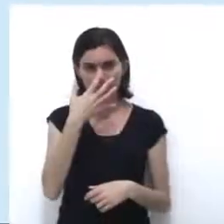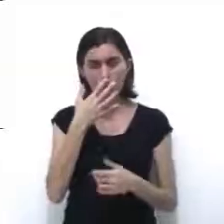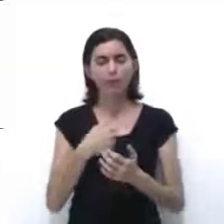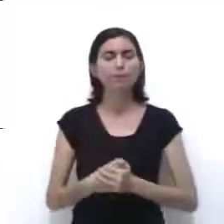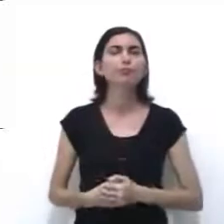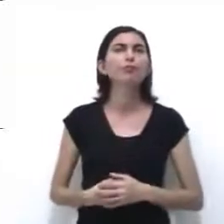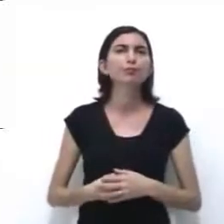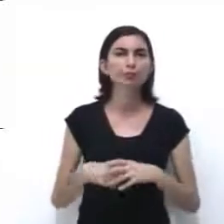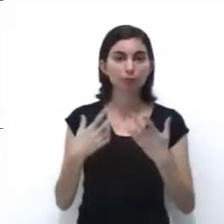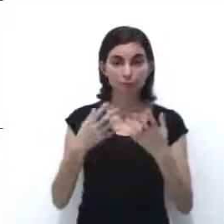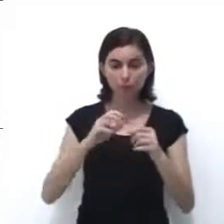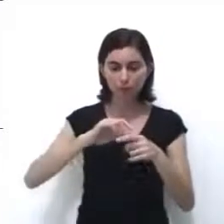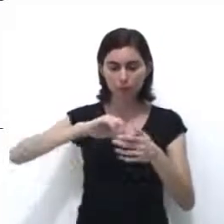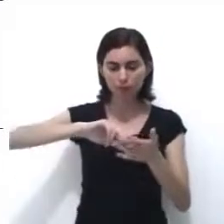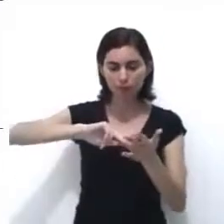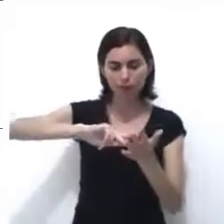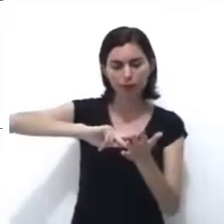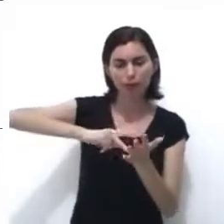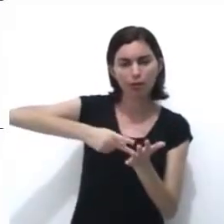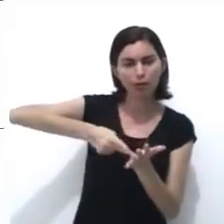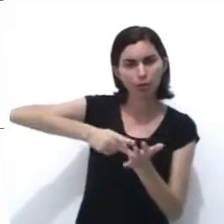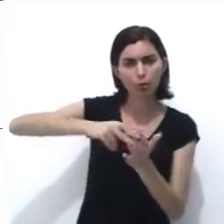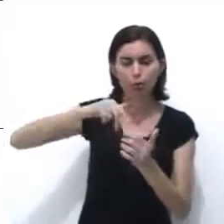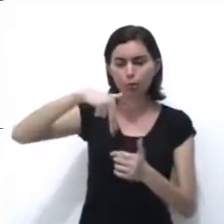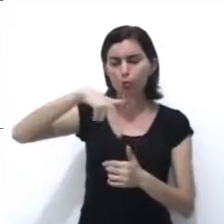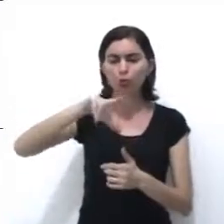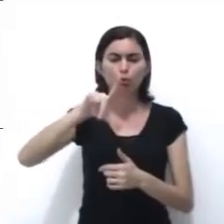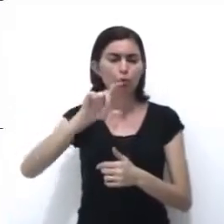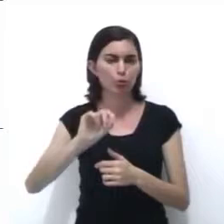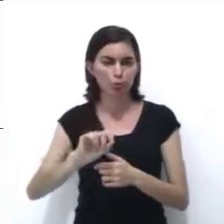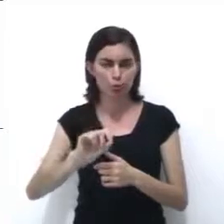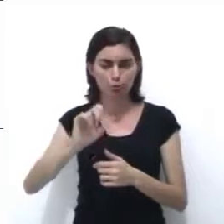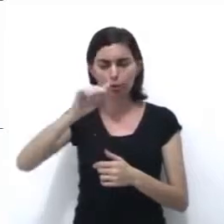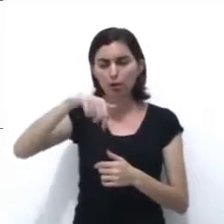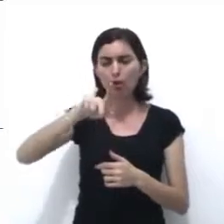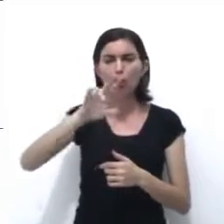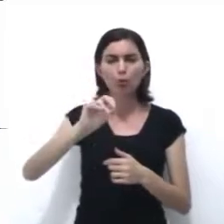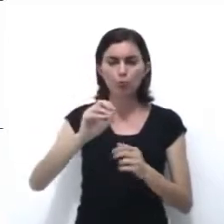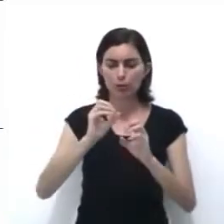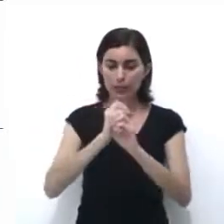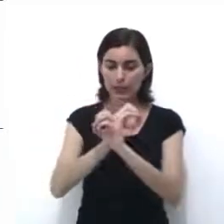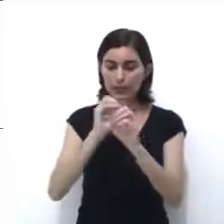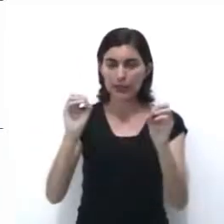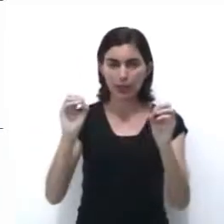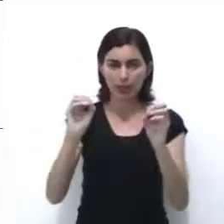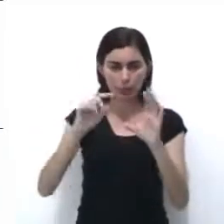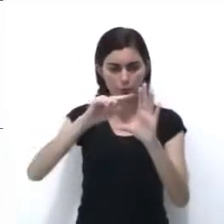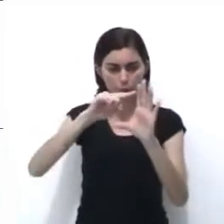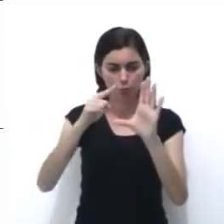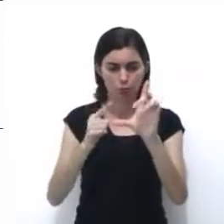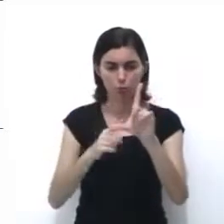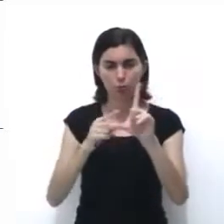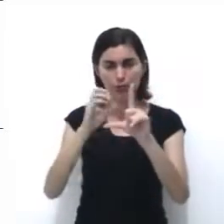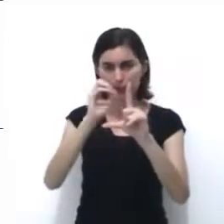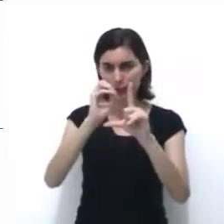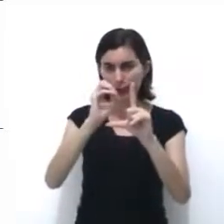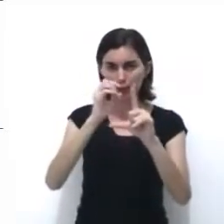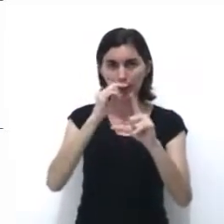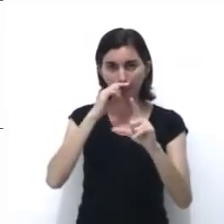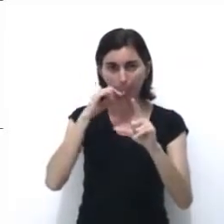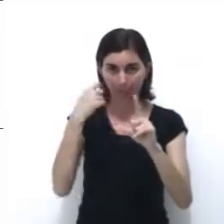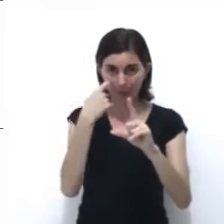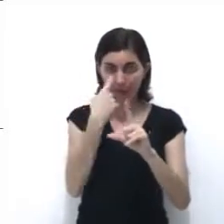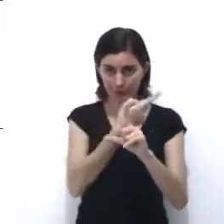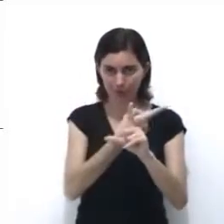sacada lá. Olha só, um ângulo nulo, ou seja, o ângulo de 0 grau. Tá vendo aí? No